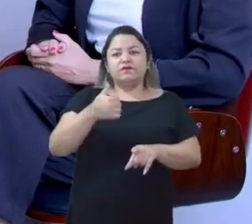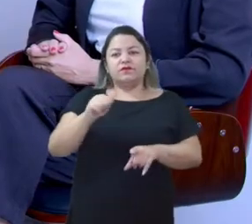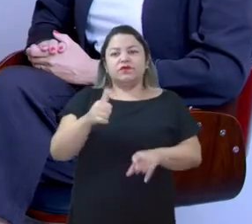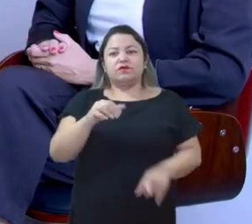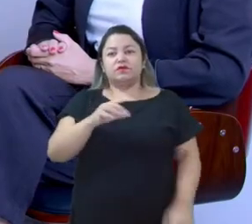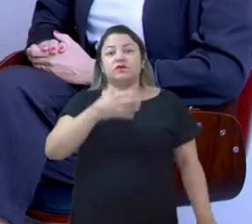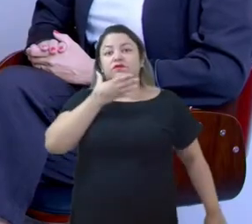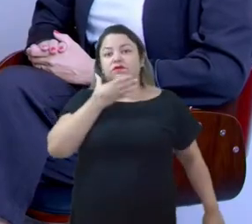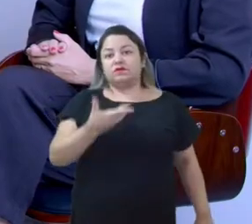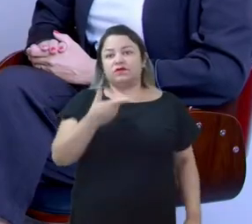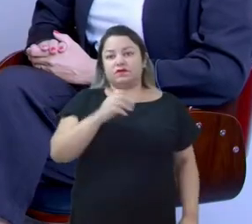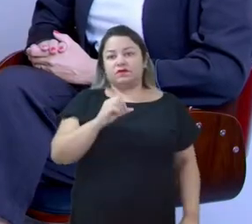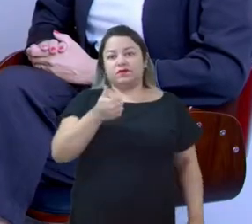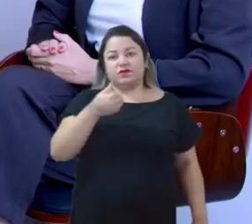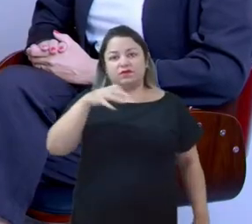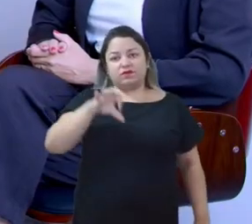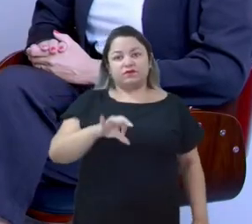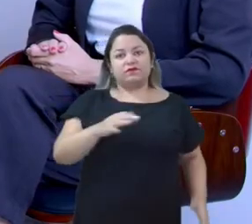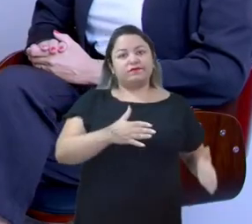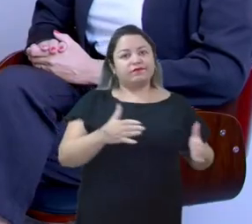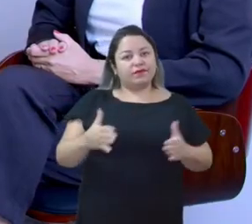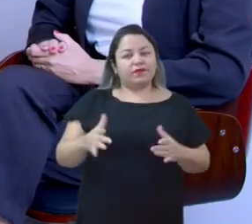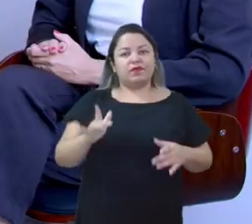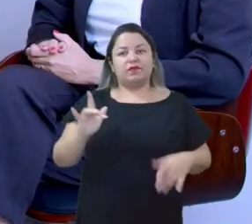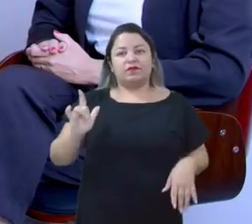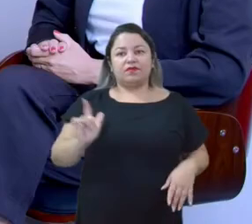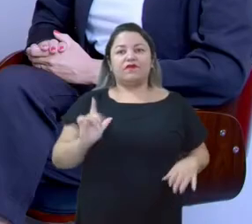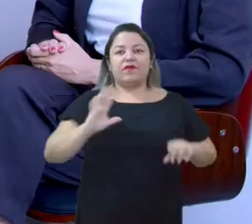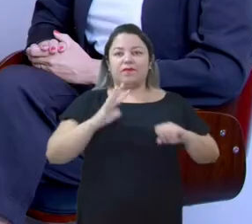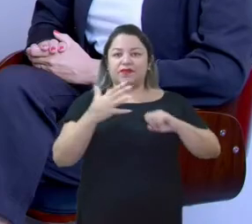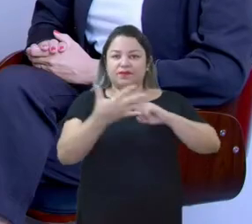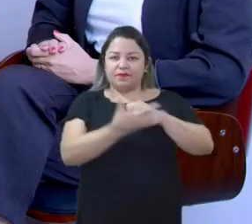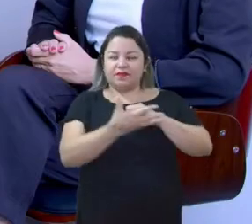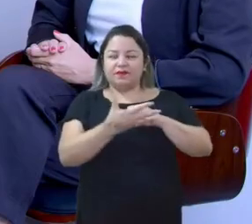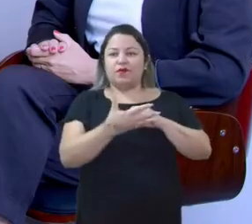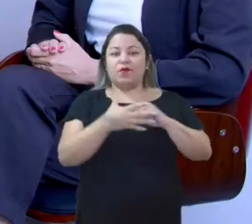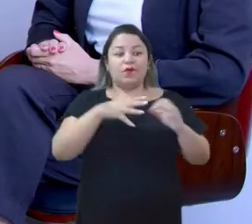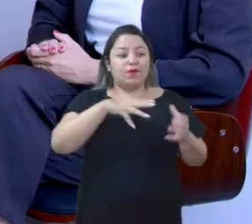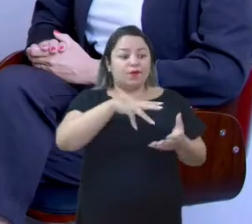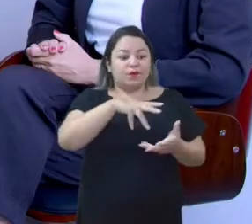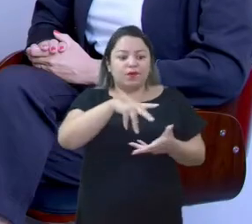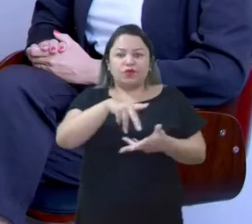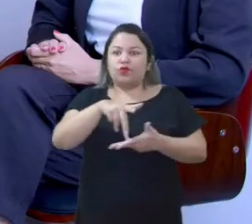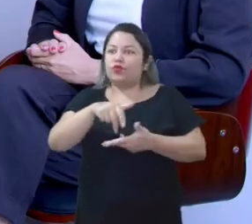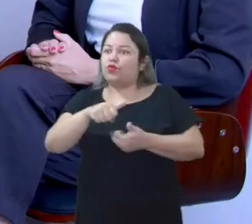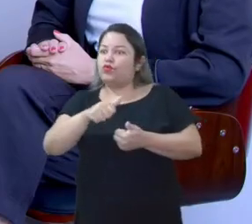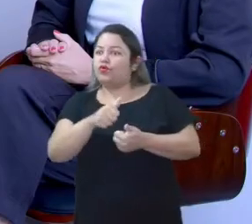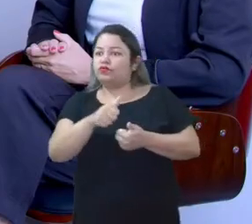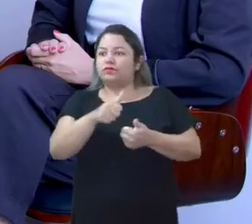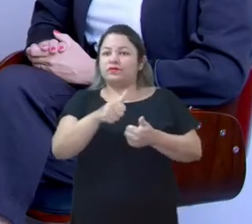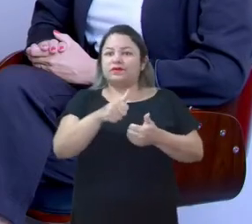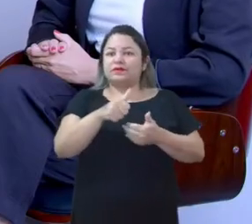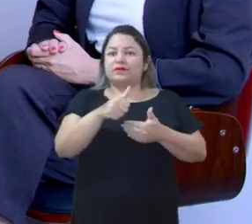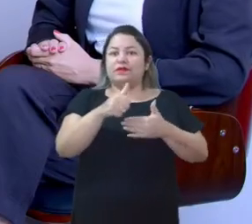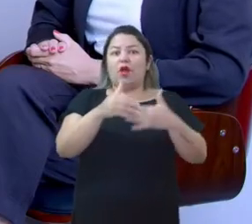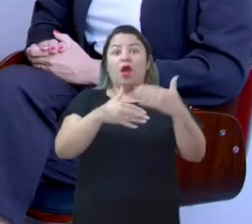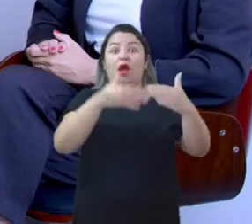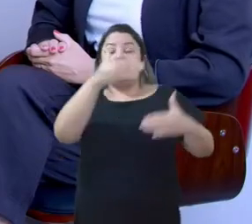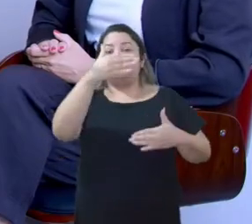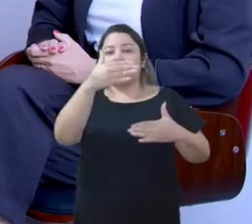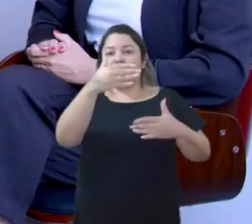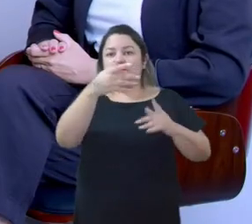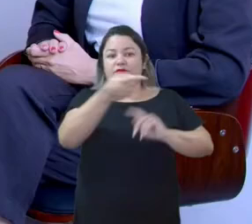de 2019. Depois de 2019, teve a pandemia. O mundo deu um salto do ponto de vista da economia